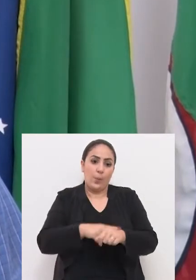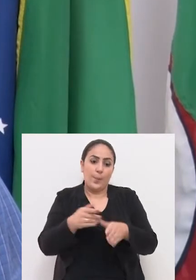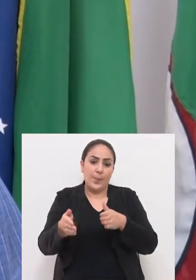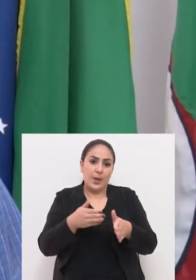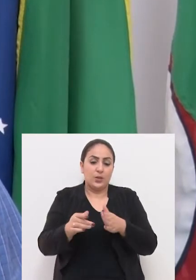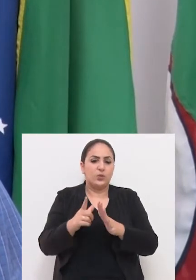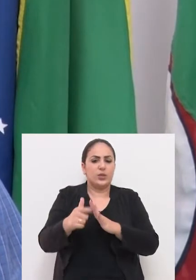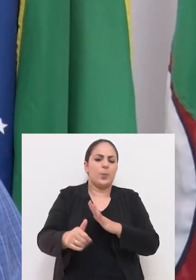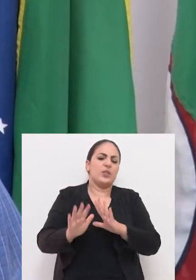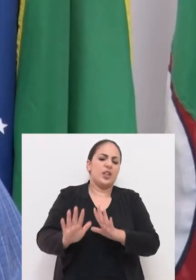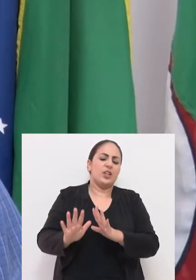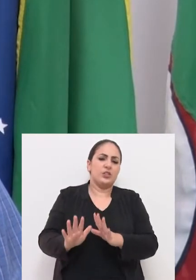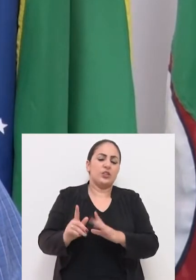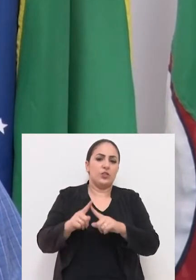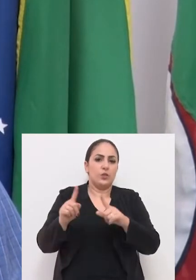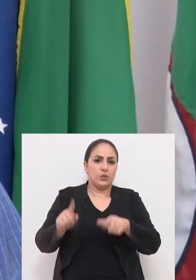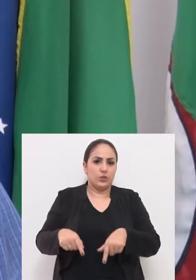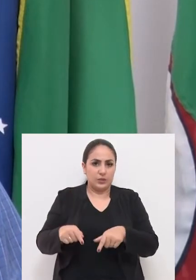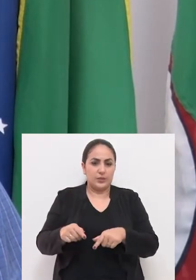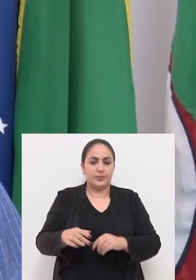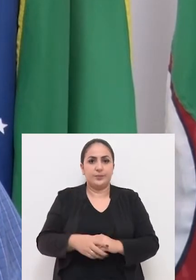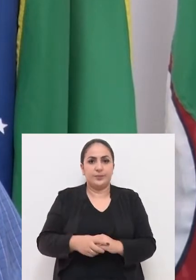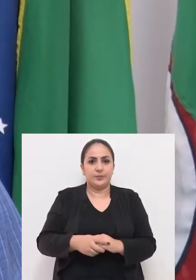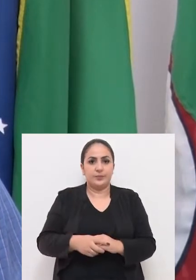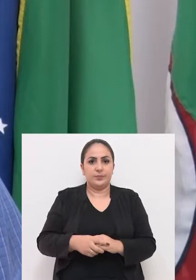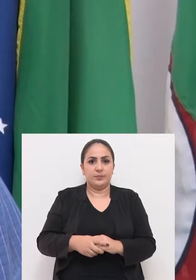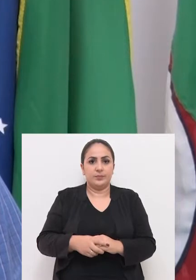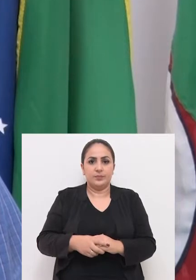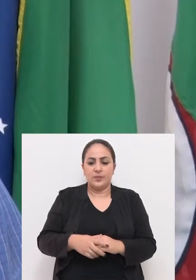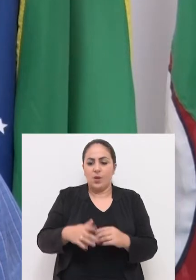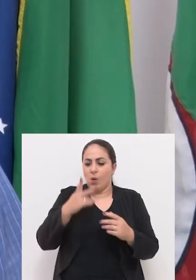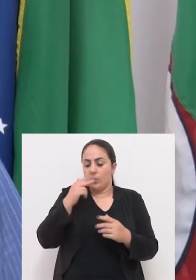elas trabalham por um tempo e depois deixam os funcionários